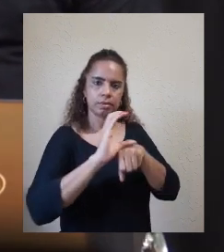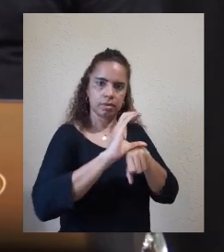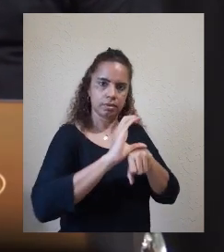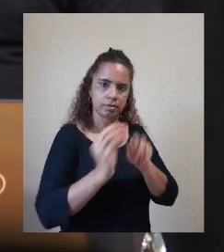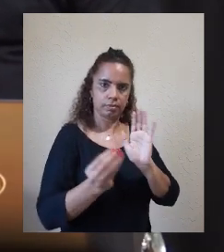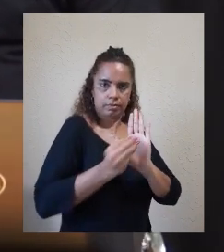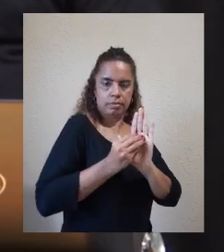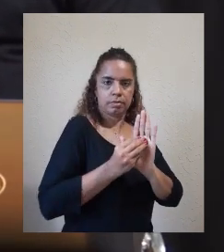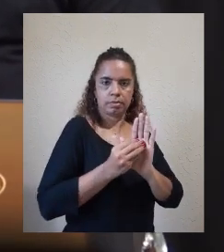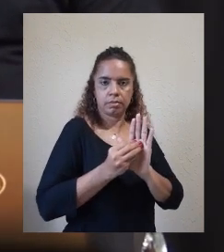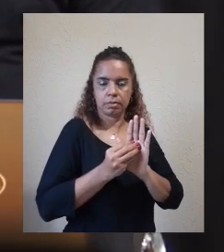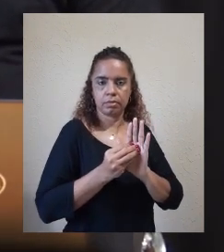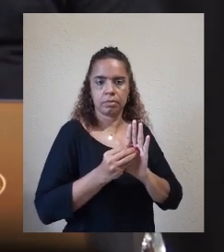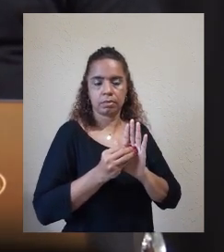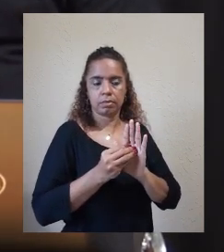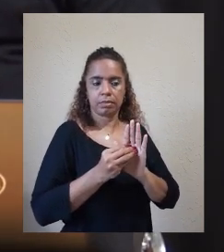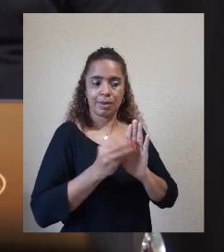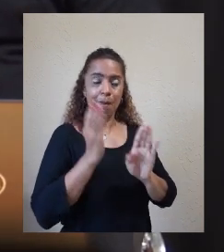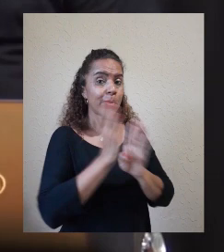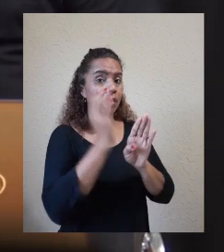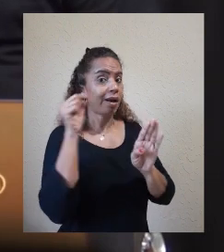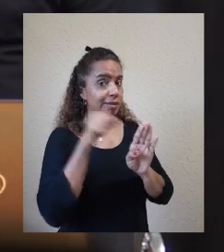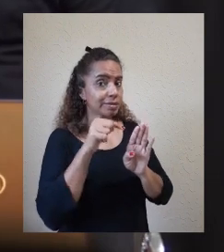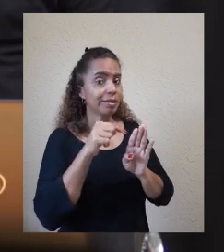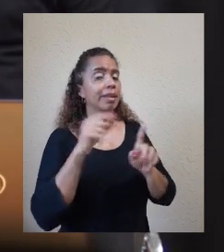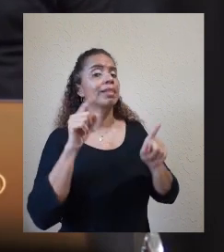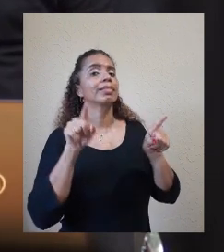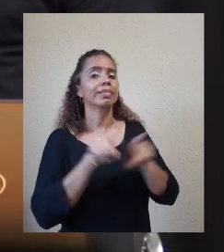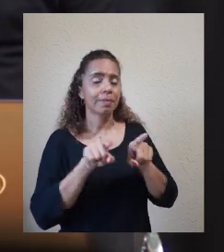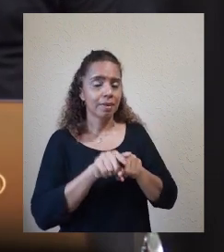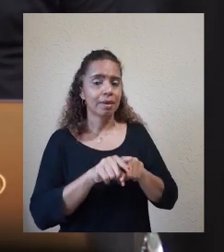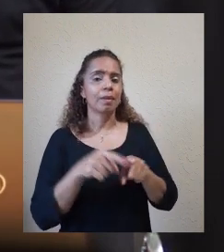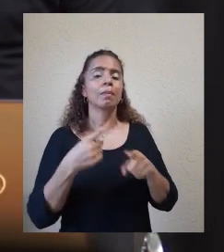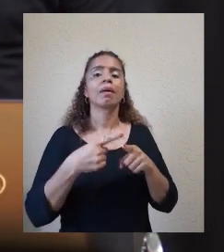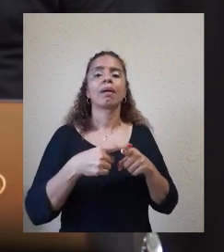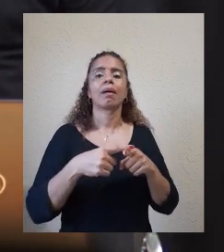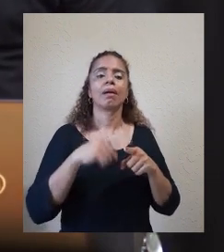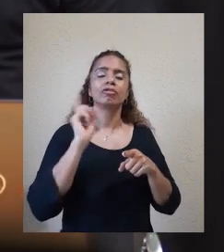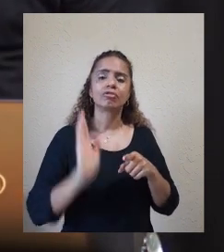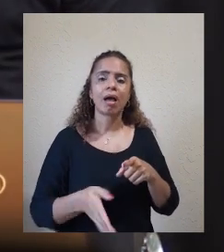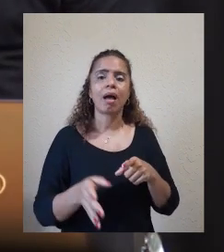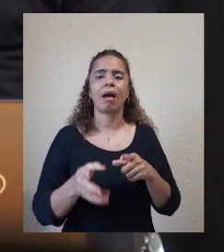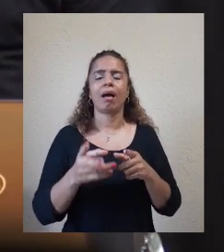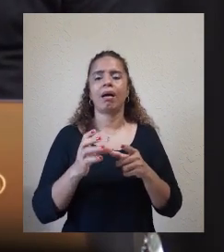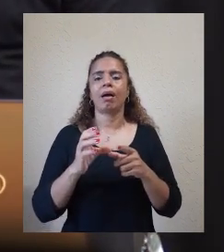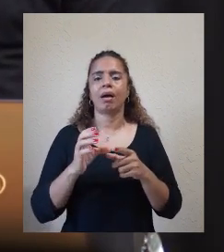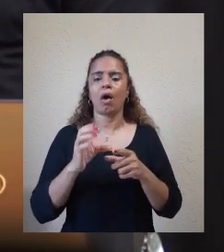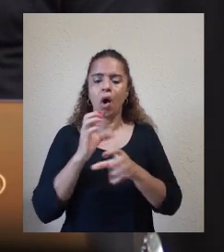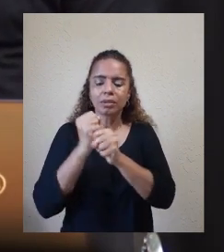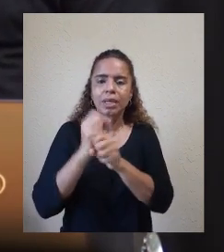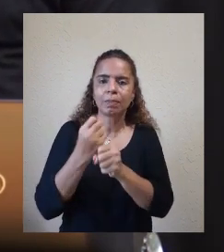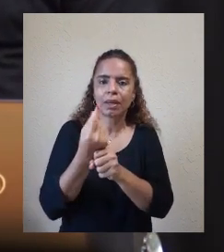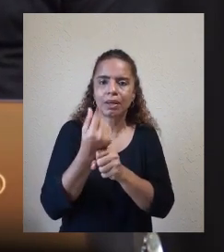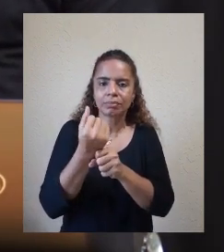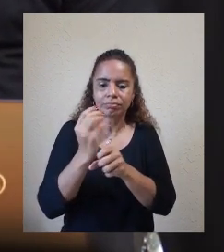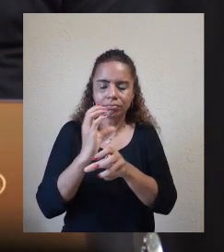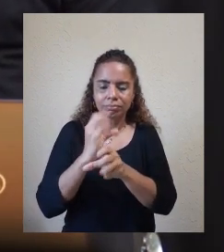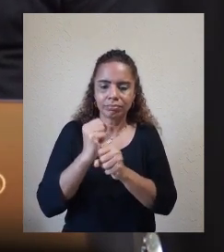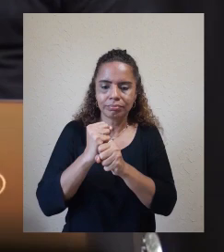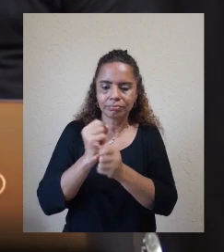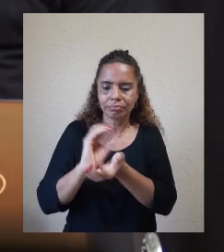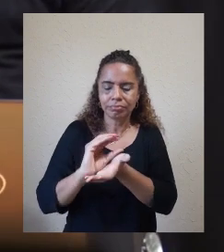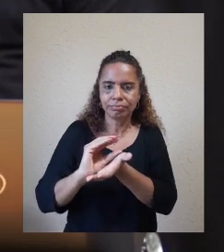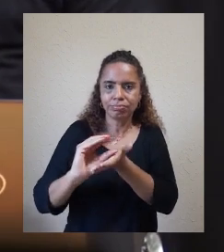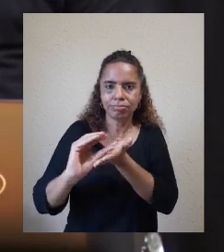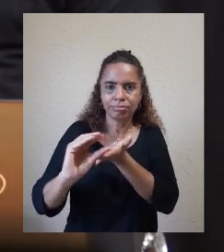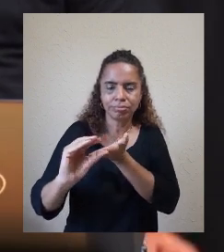orçamento já foi direcionado em virtude da emenda para um valor menor, né? Isso é do Paulo Sérgio Arraes, se essa emenda que retirou verba do